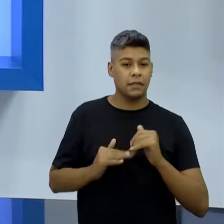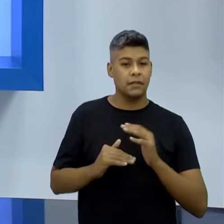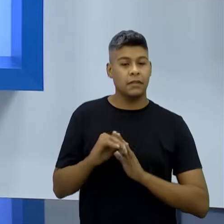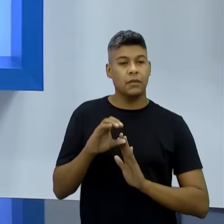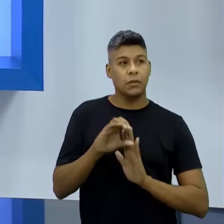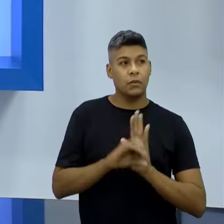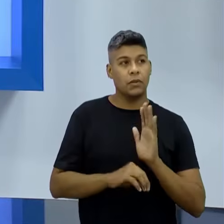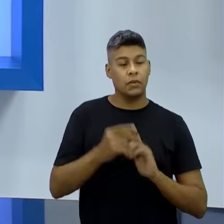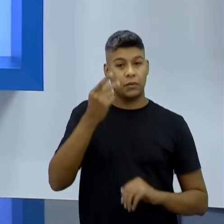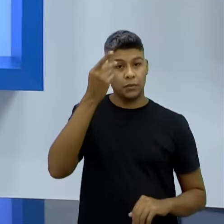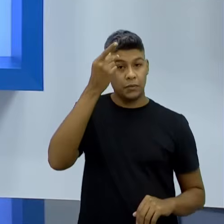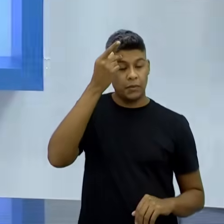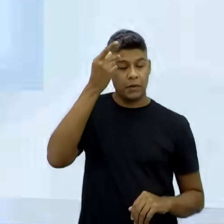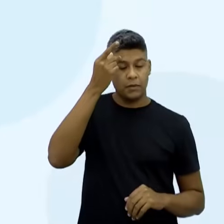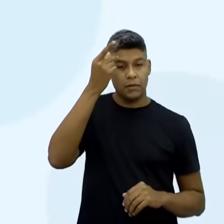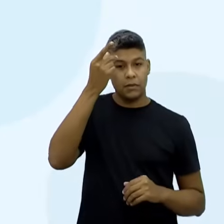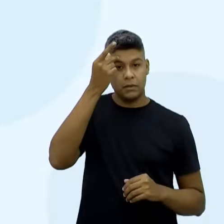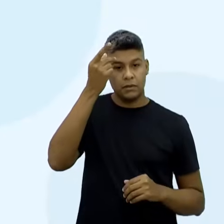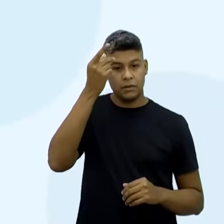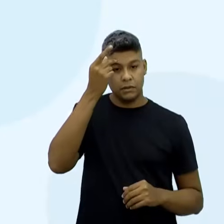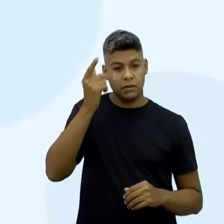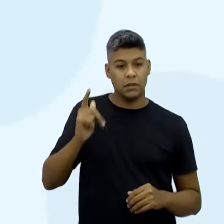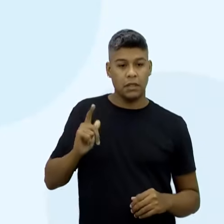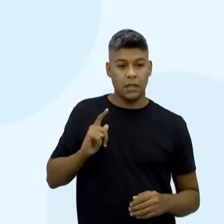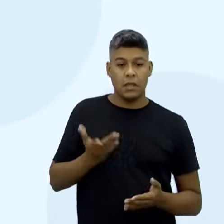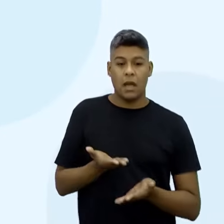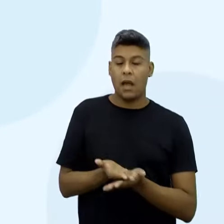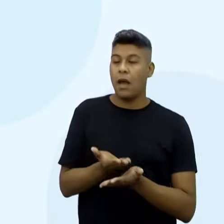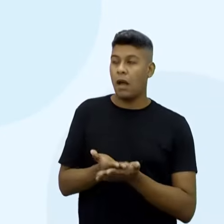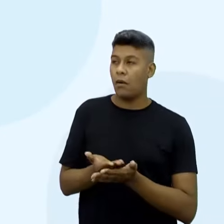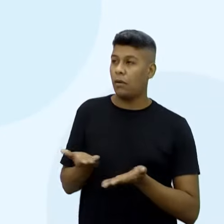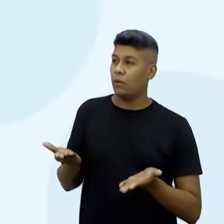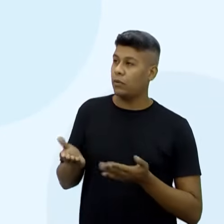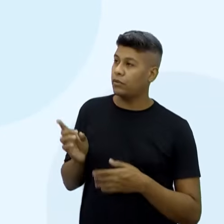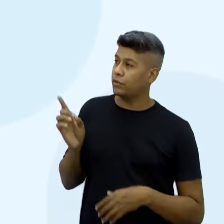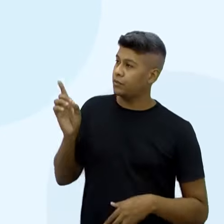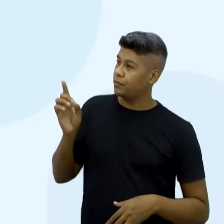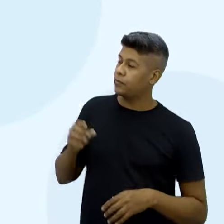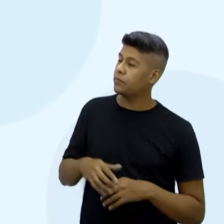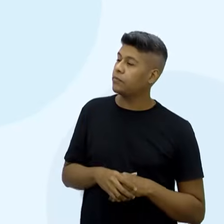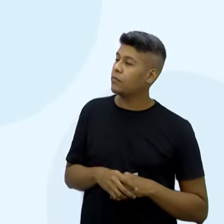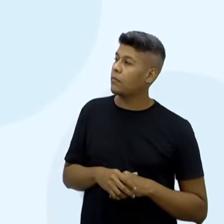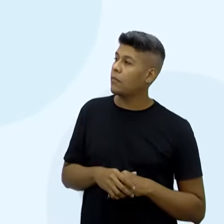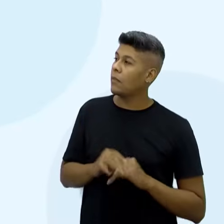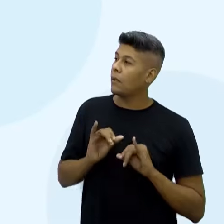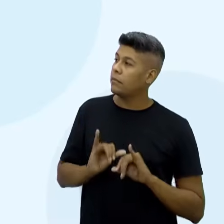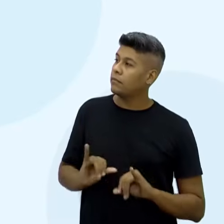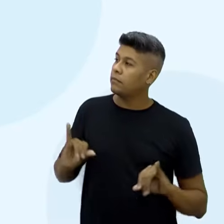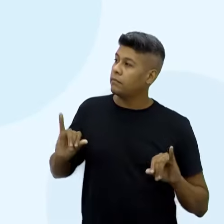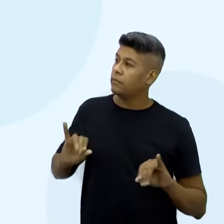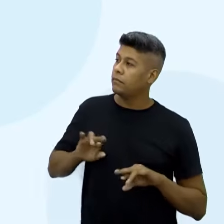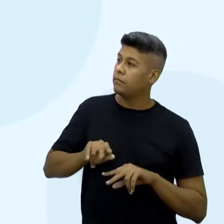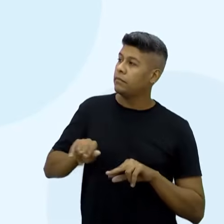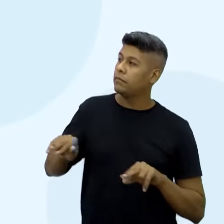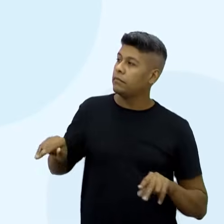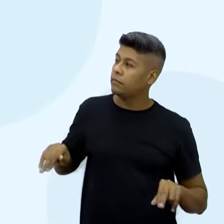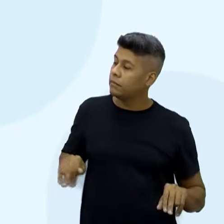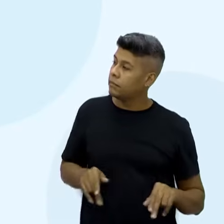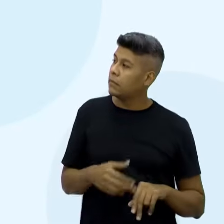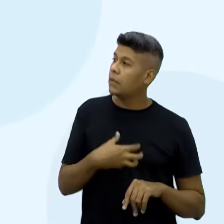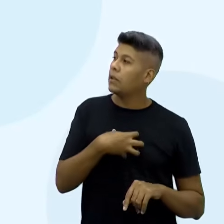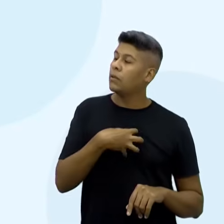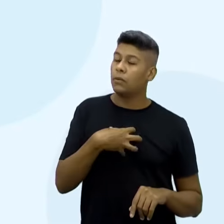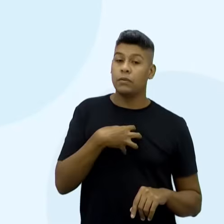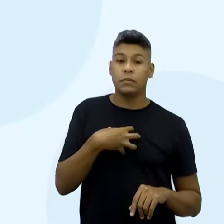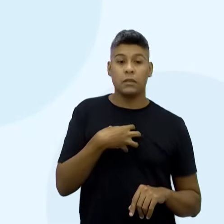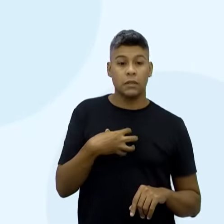currículo paulista que corresponde então à nossa aula de hoje, tá aí, olha, comunicar para públicos variados em diversos contextos